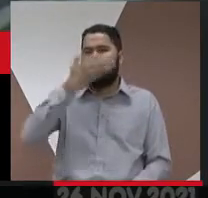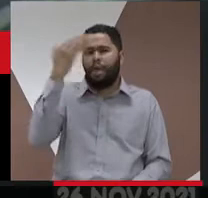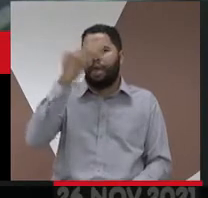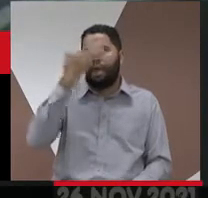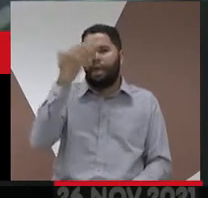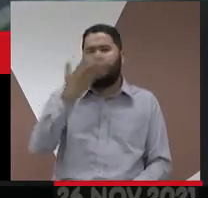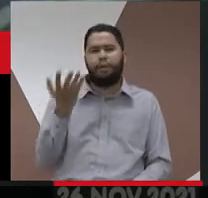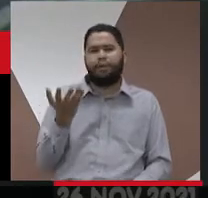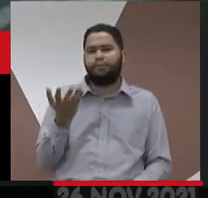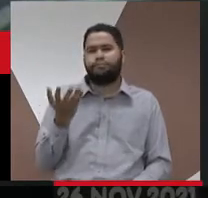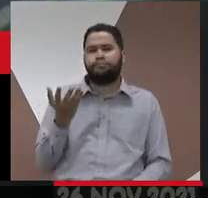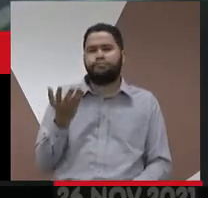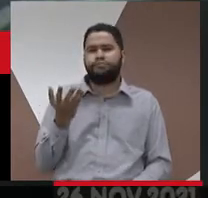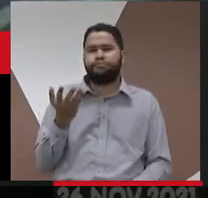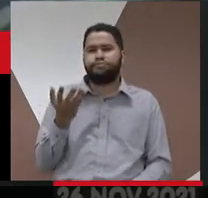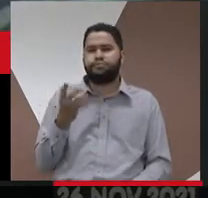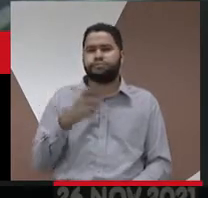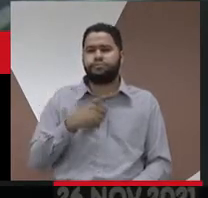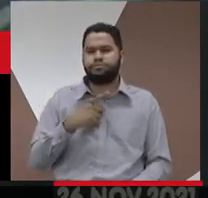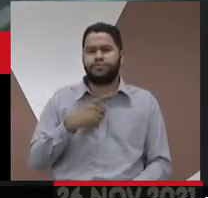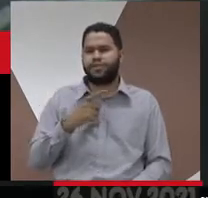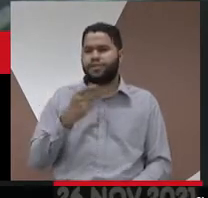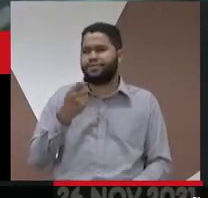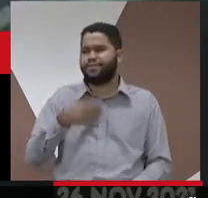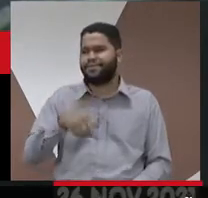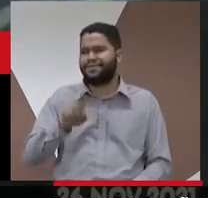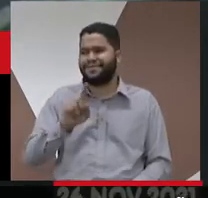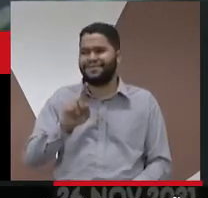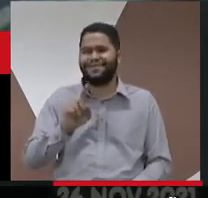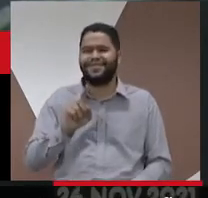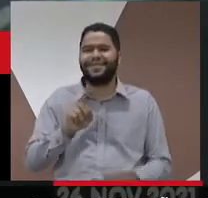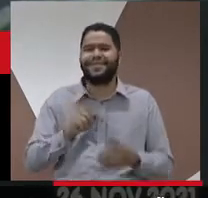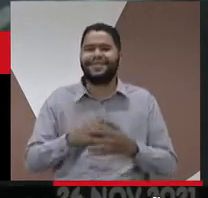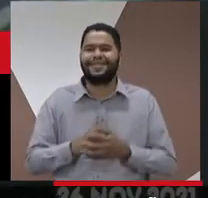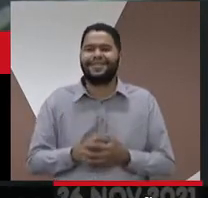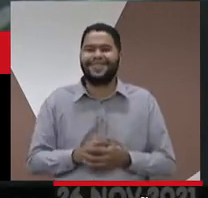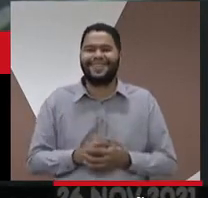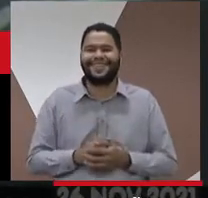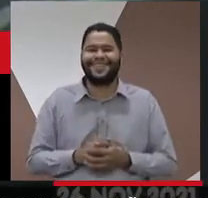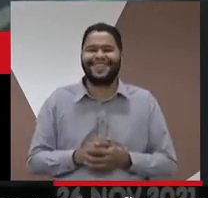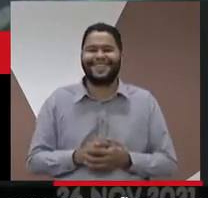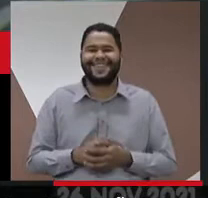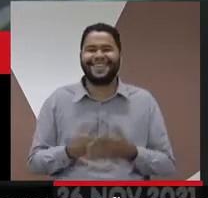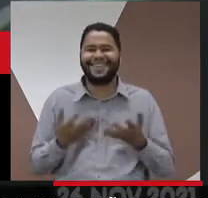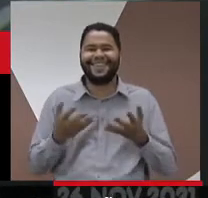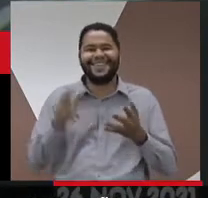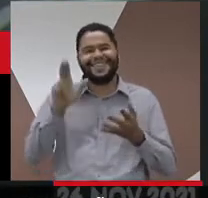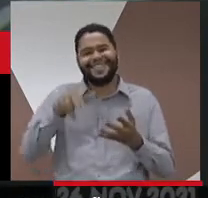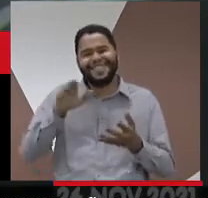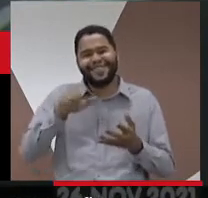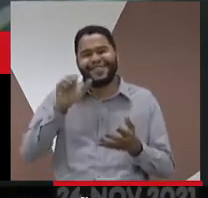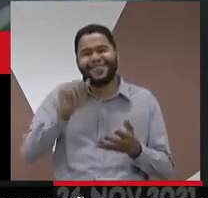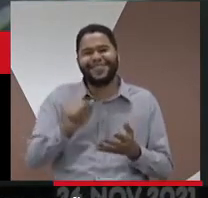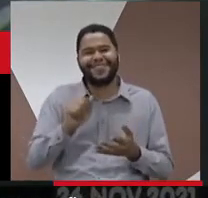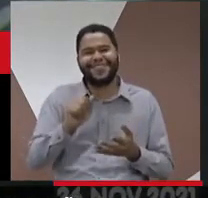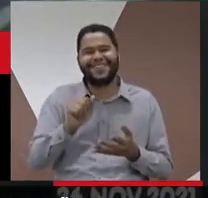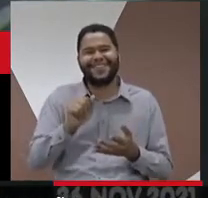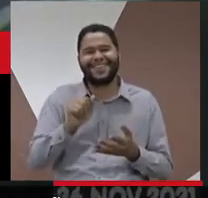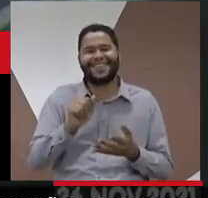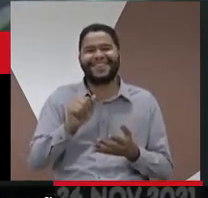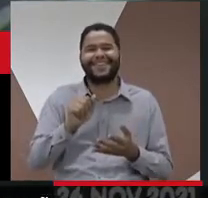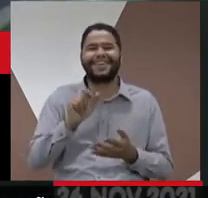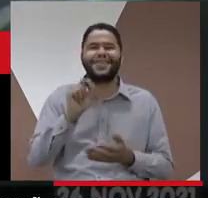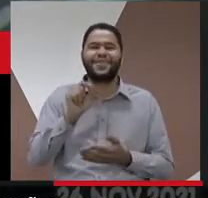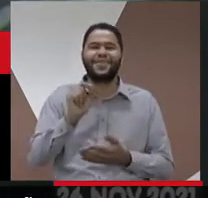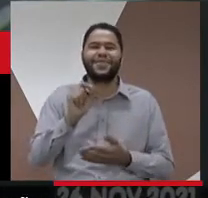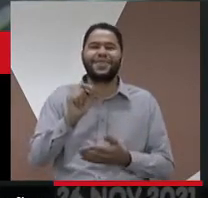todas as coisas sendo de maneira obscura, não transparente, e nós nunca também fomos realmente chamados